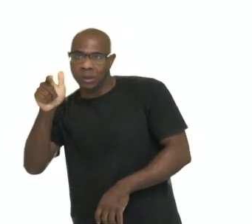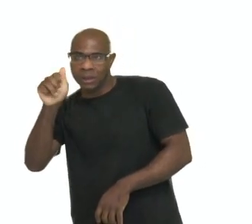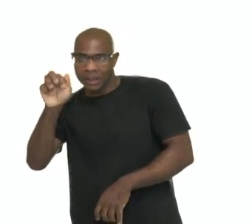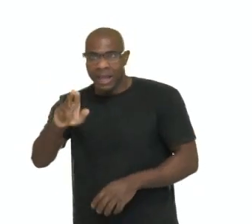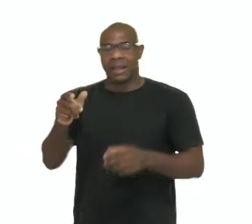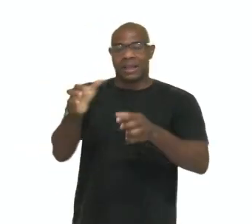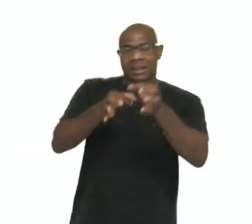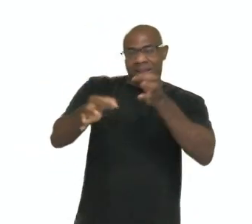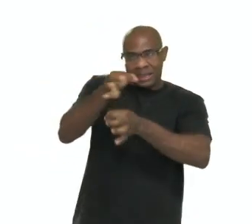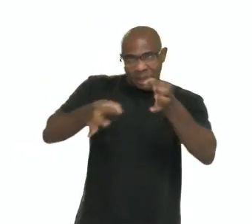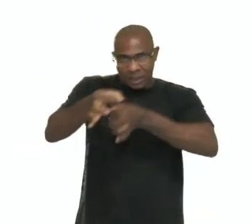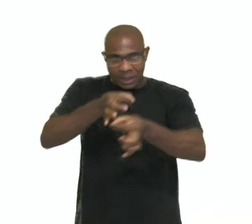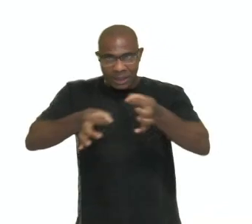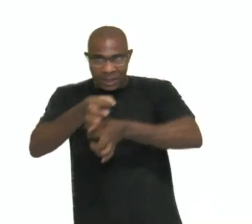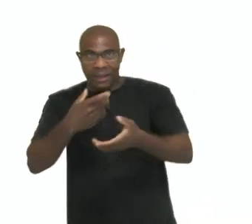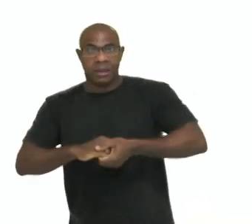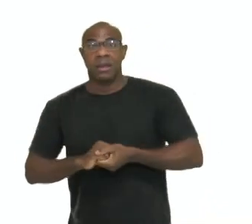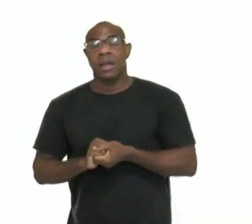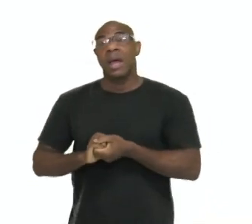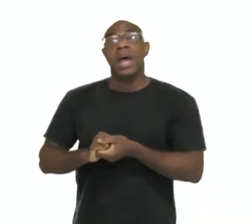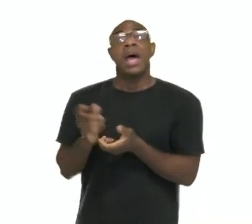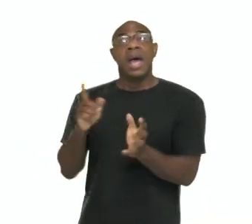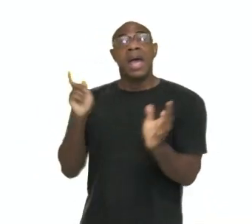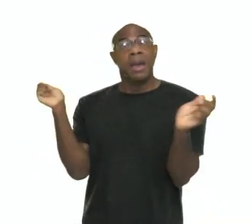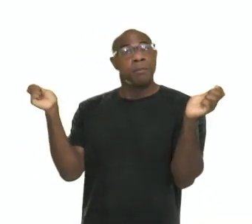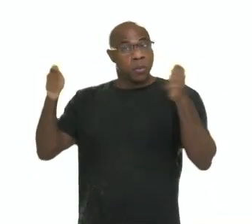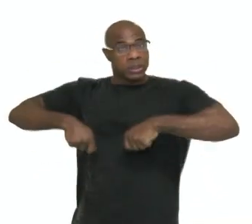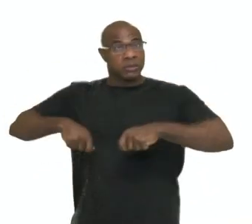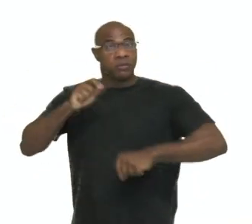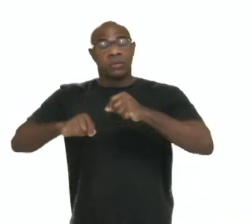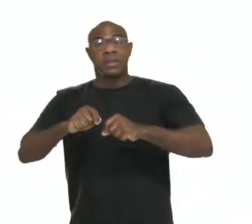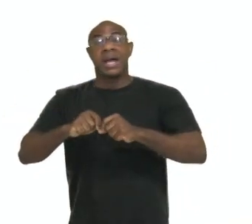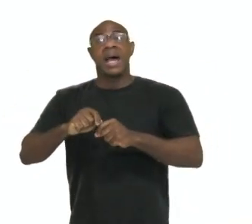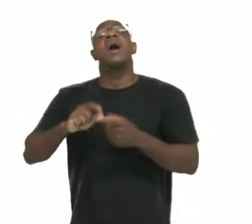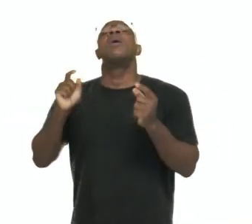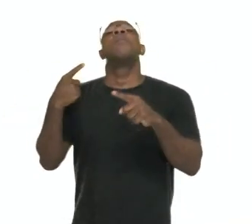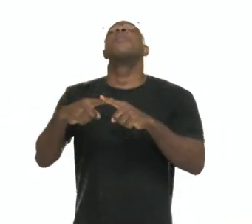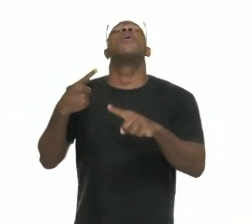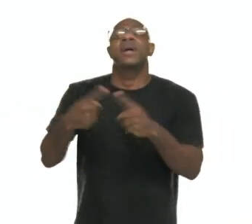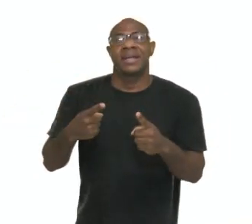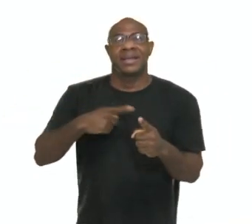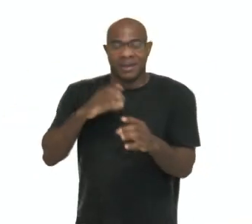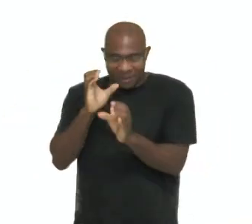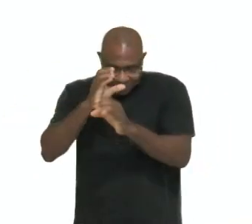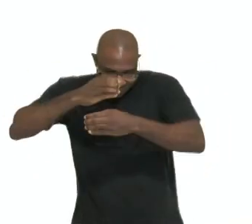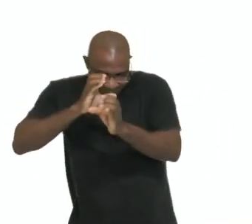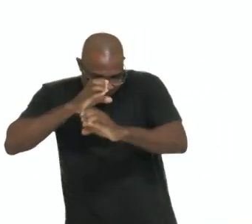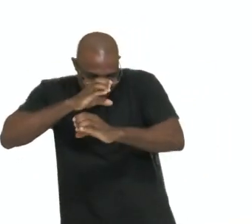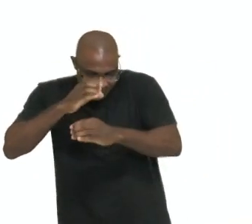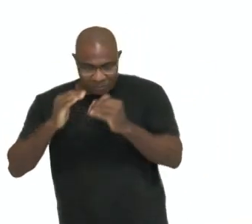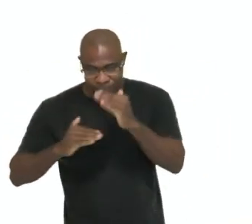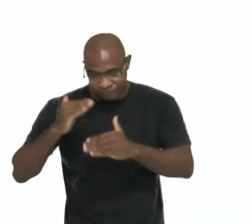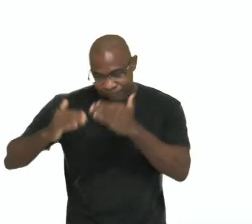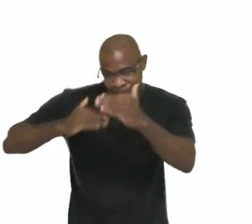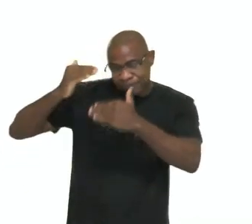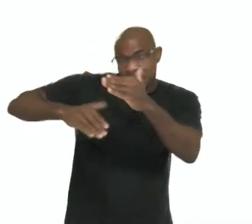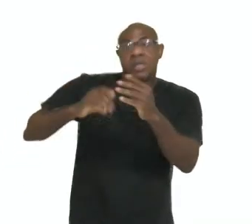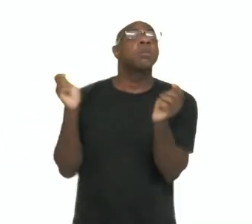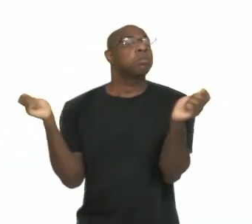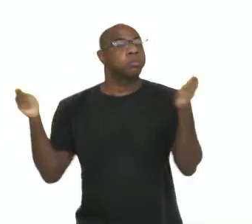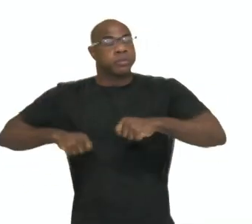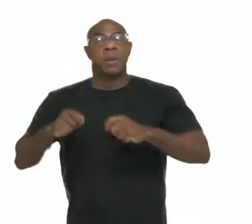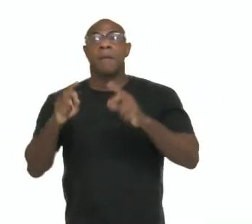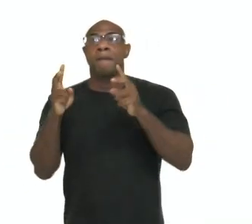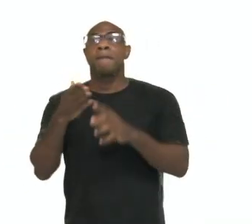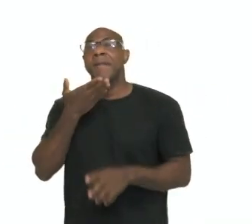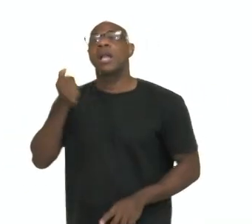possível graças aos avanços na área da microscopia, que permitiram uma melhor